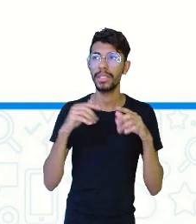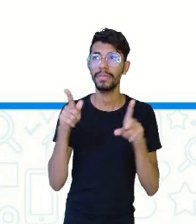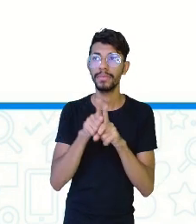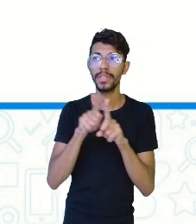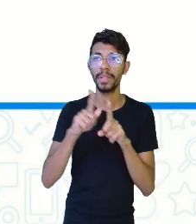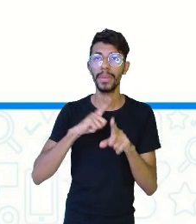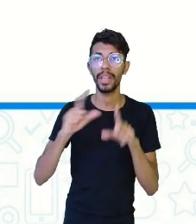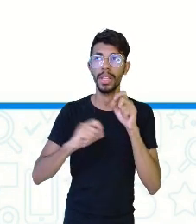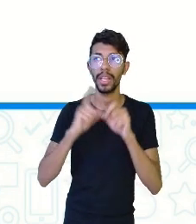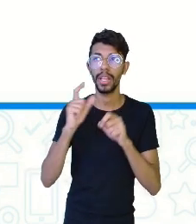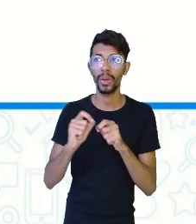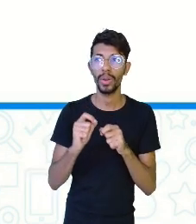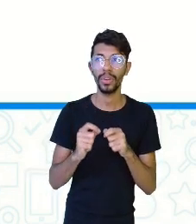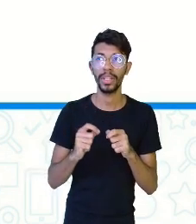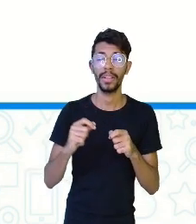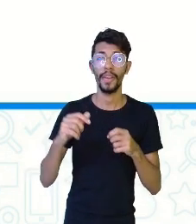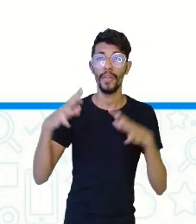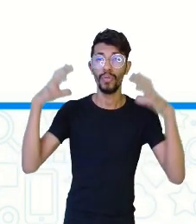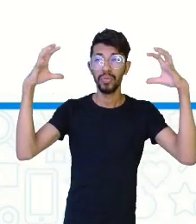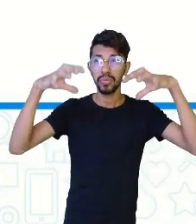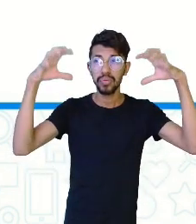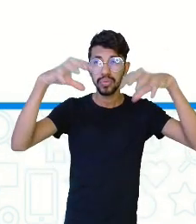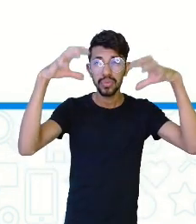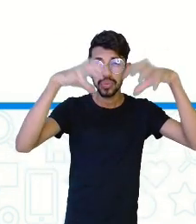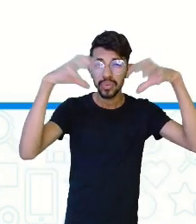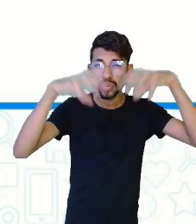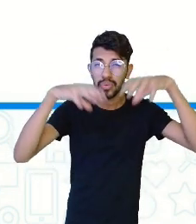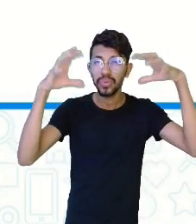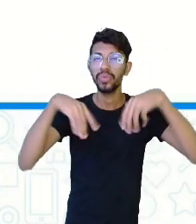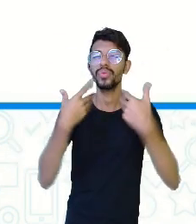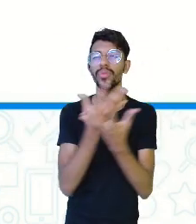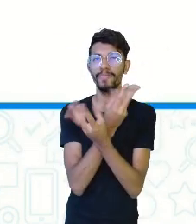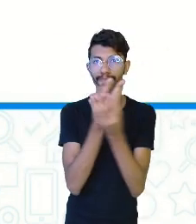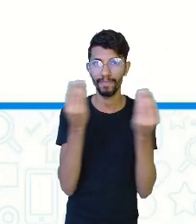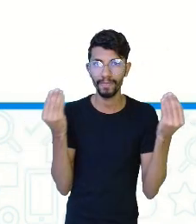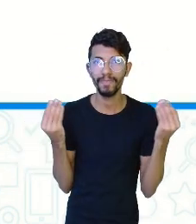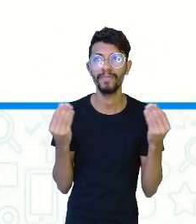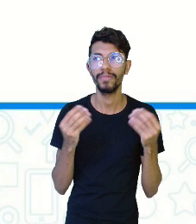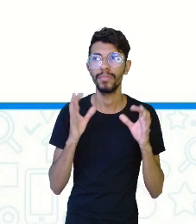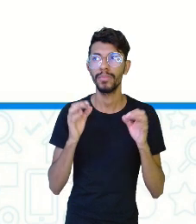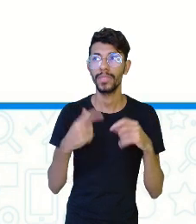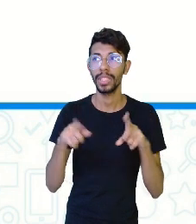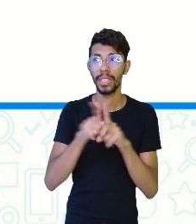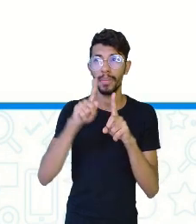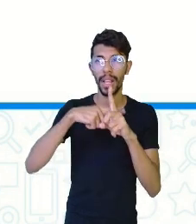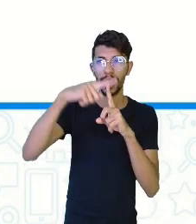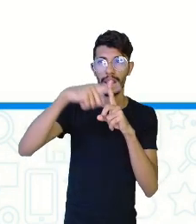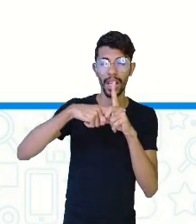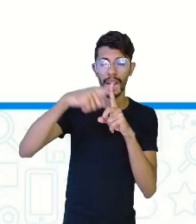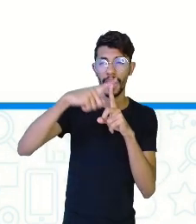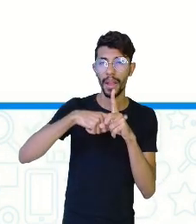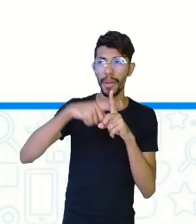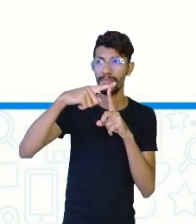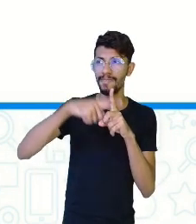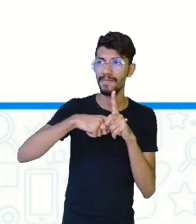tem altos índices pluviométricos, chuva, muita chuva. e temperaturas elevadas o ano